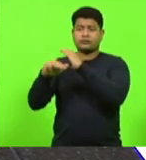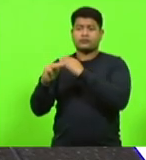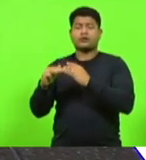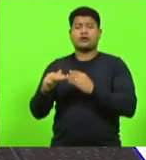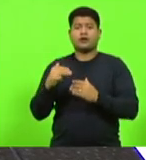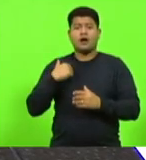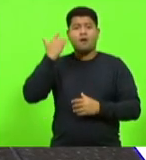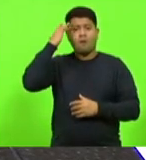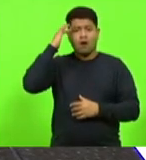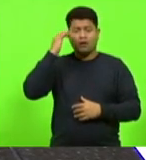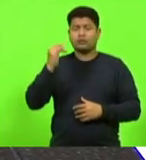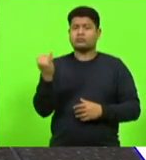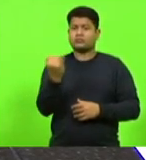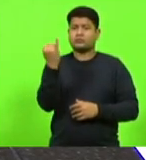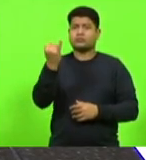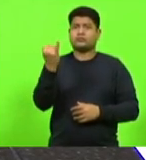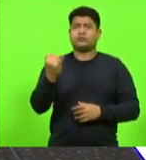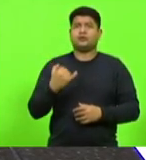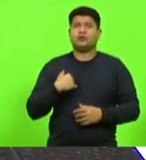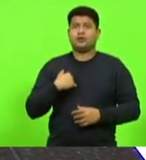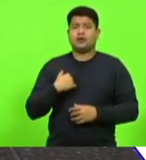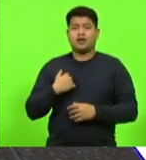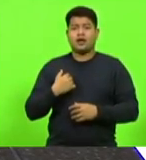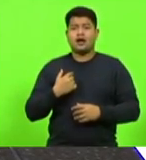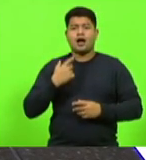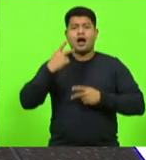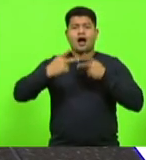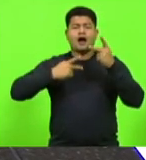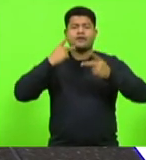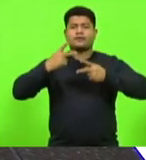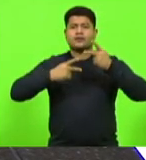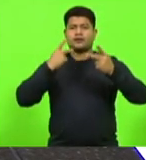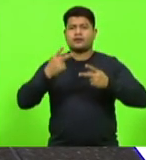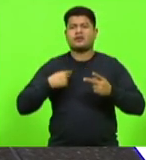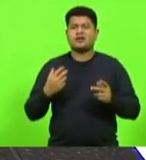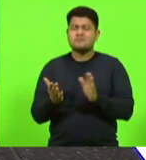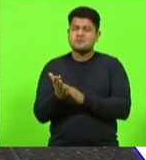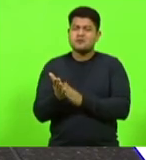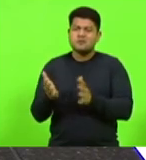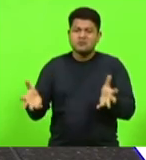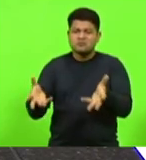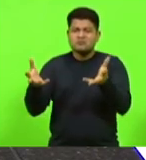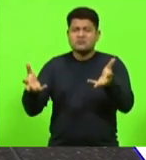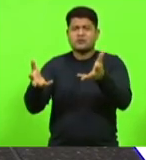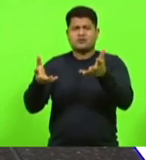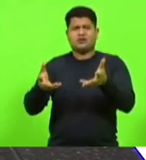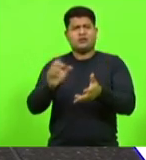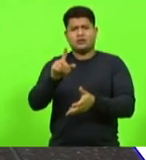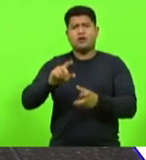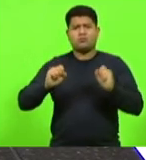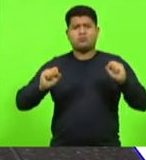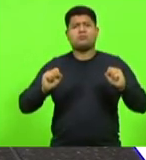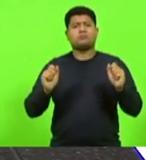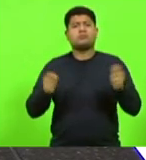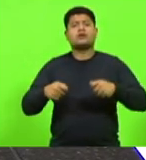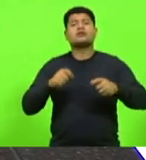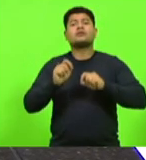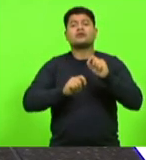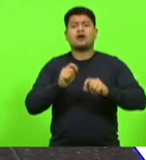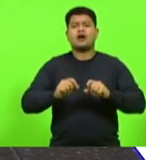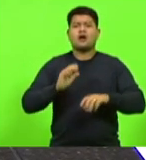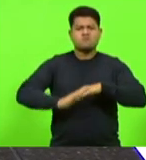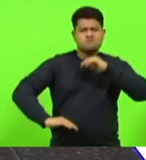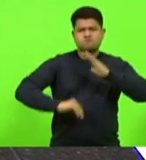E muito mais do que palavras de incentivo, né? Nós precisamos de ação. Então, eu